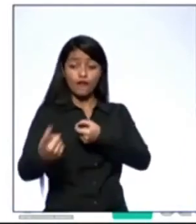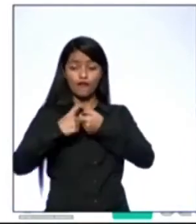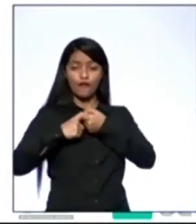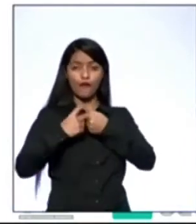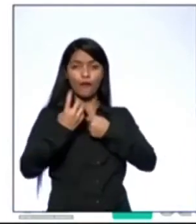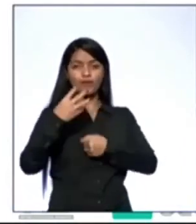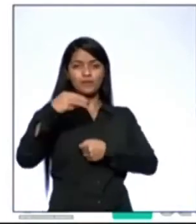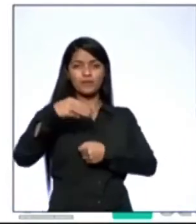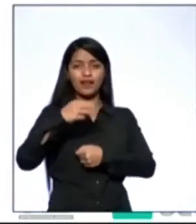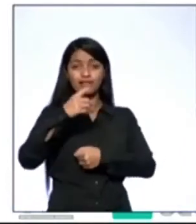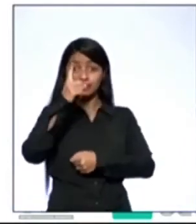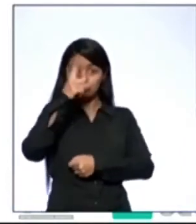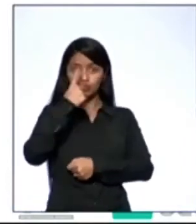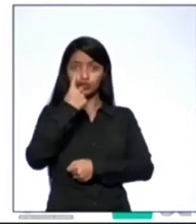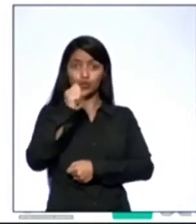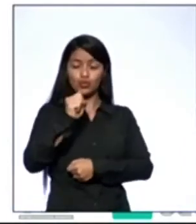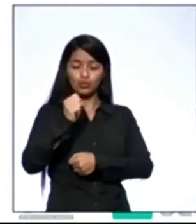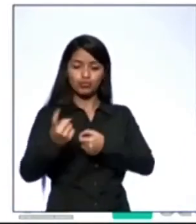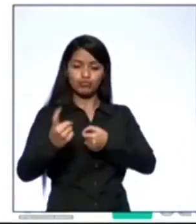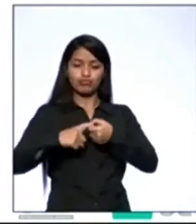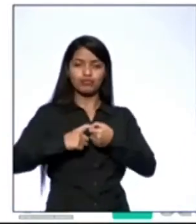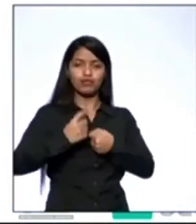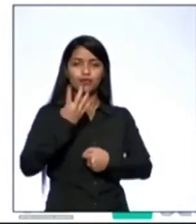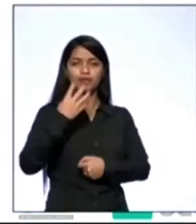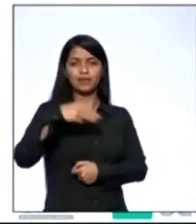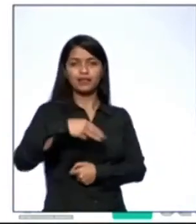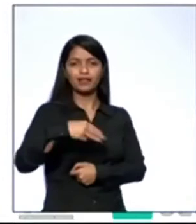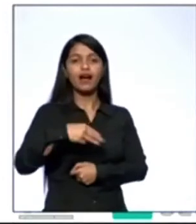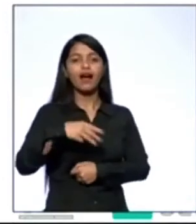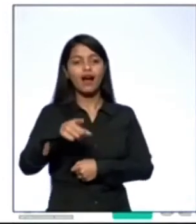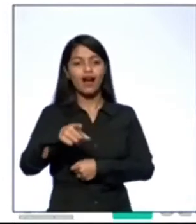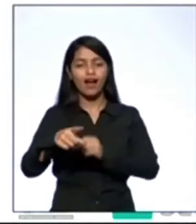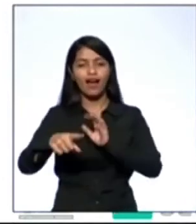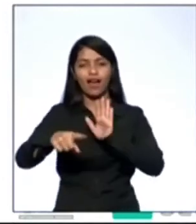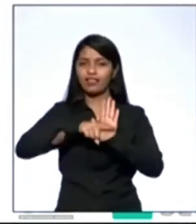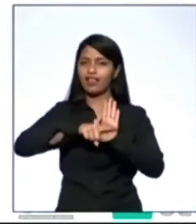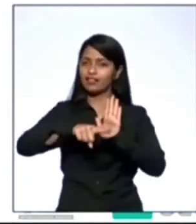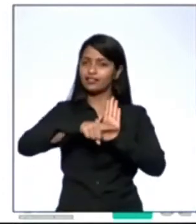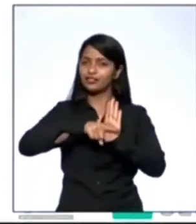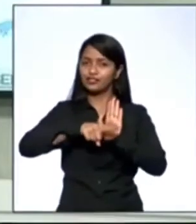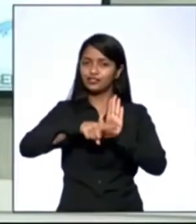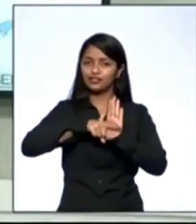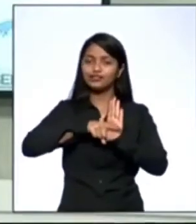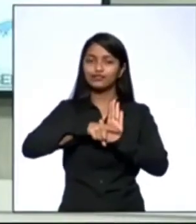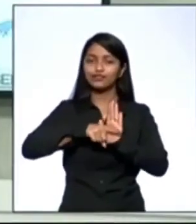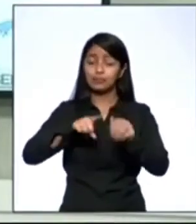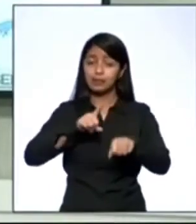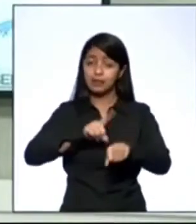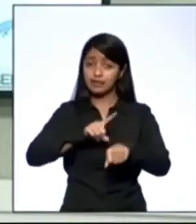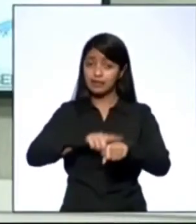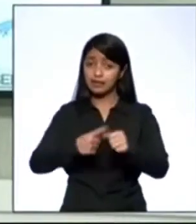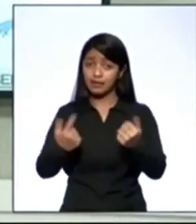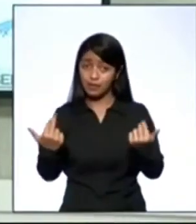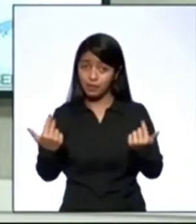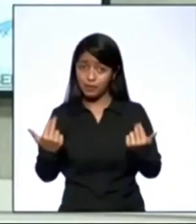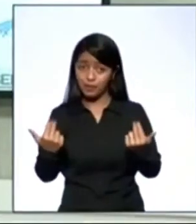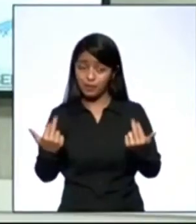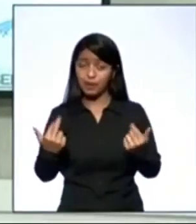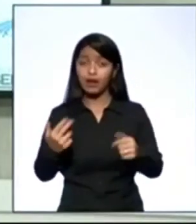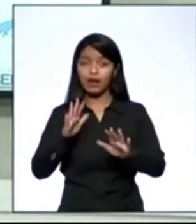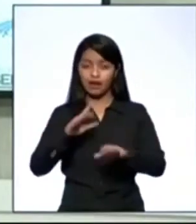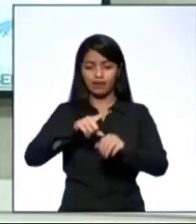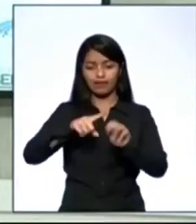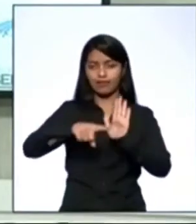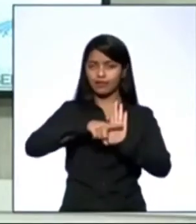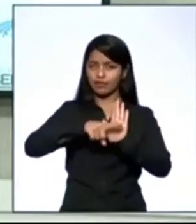segundo. Então ela teria deslocamentos escalares negativos, iguais em tempos iguais, significa uma velocidade escalar